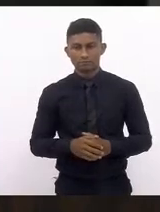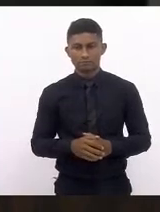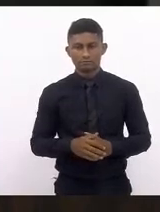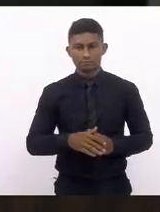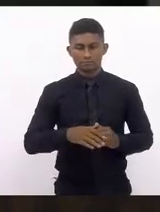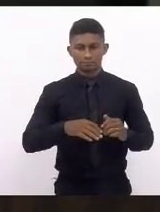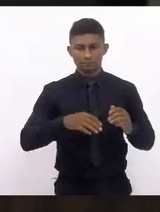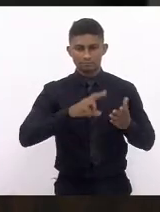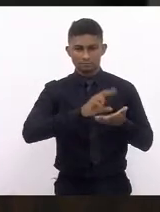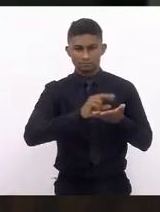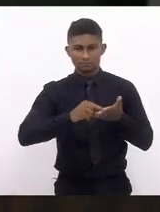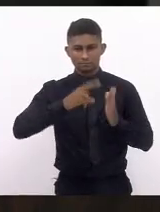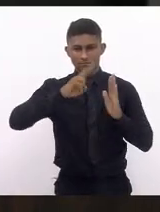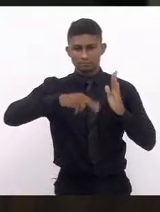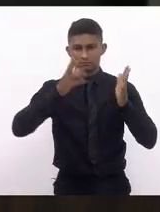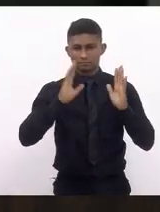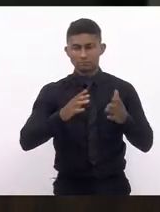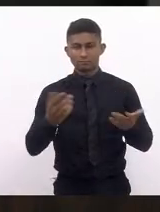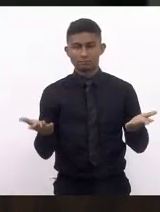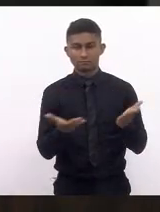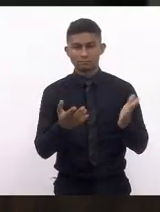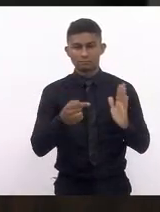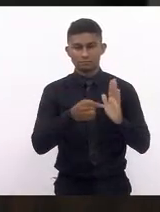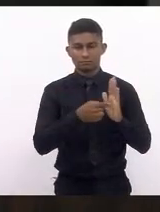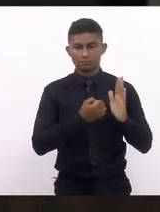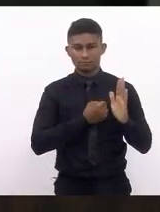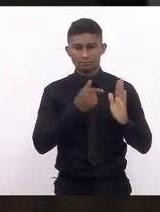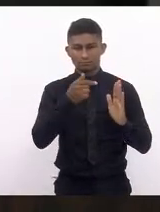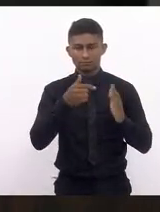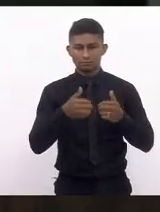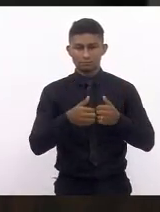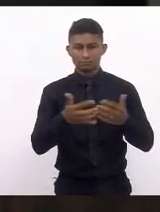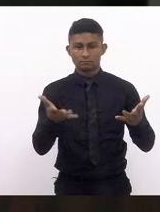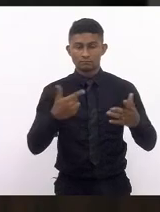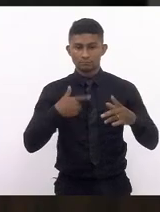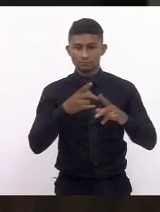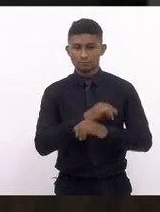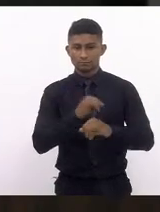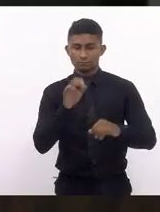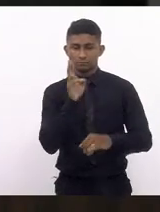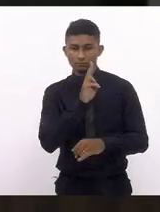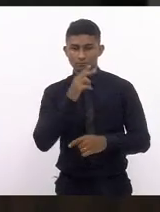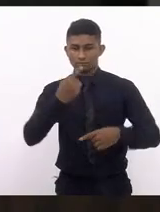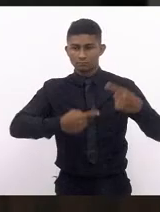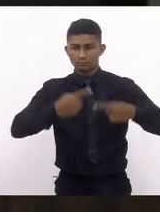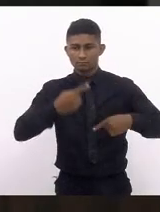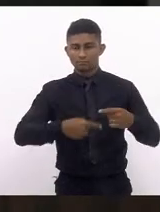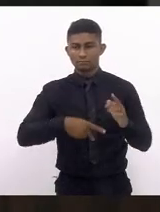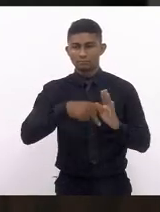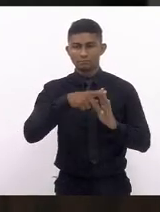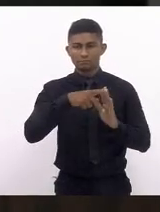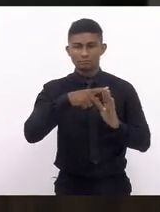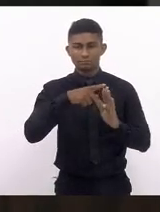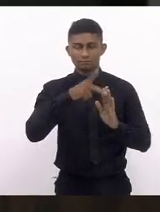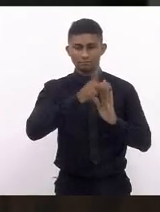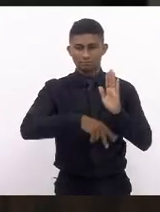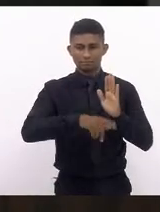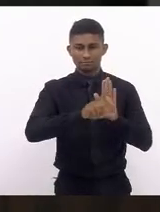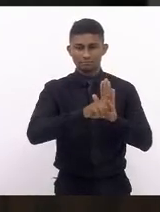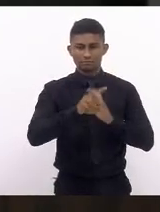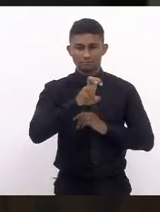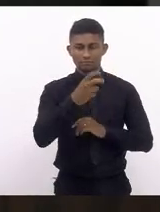Oi e a prova data passa-se a ordem da 7ª sessão ordinária tá no cio em regime de urgência discussão única projeto de lei